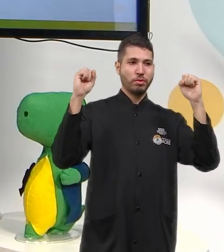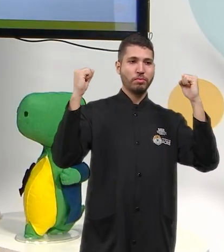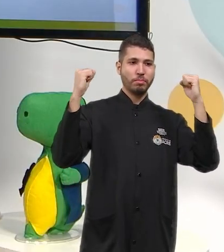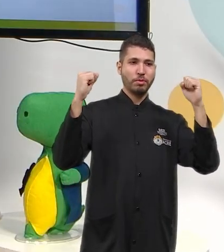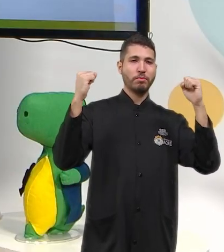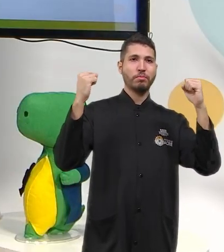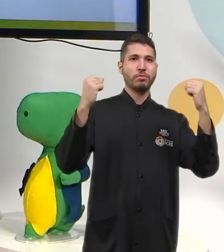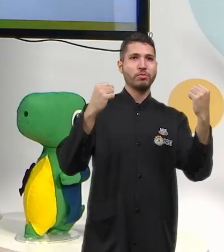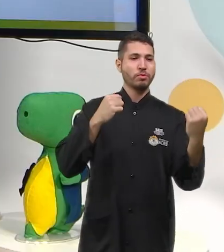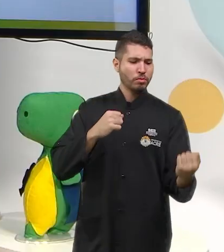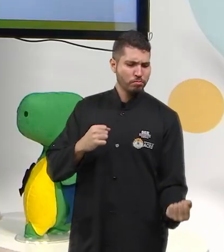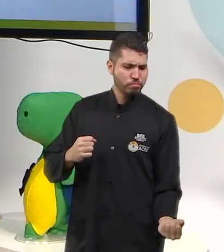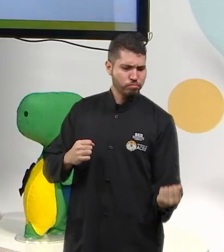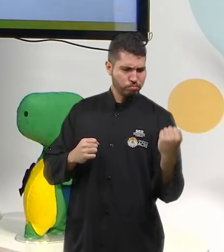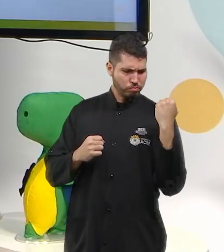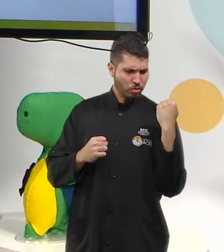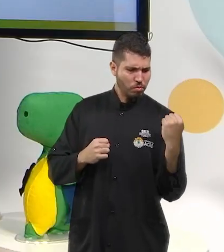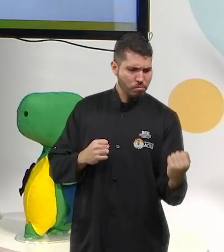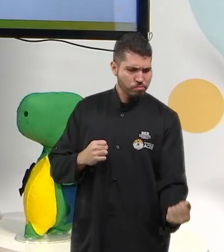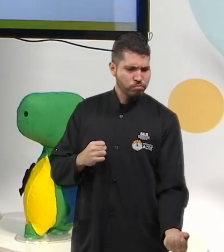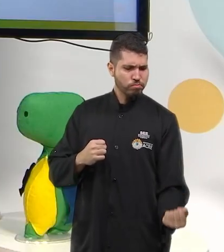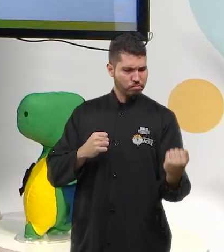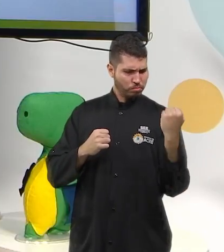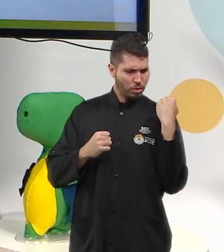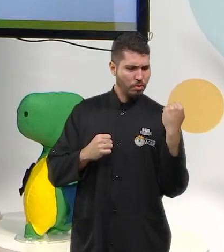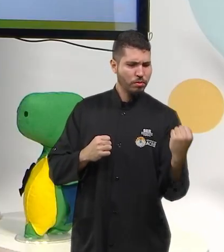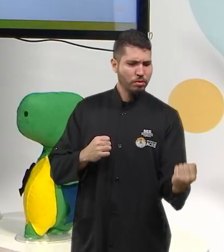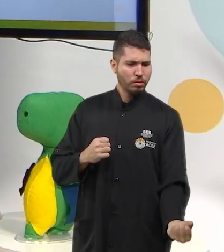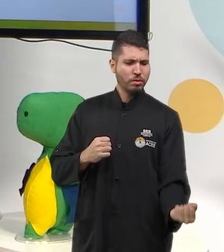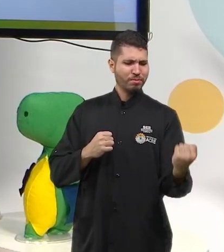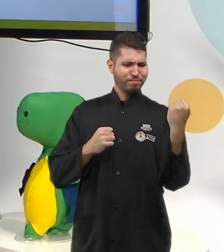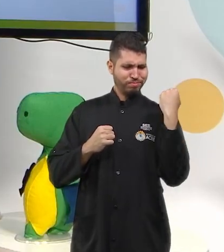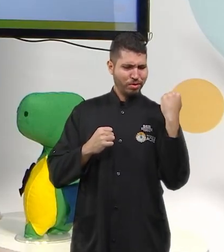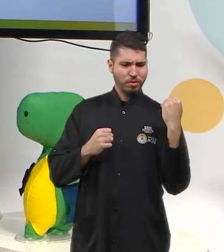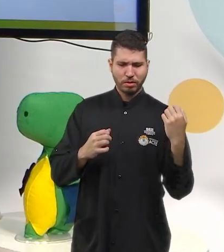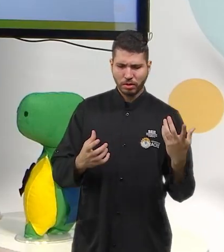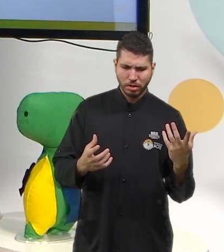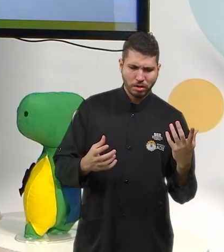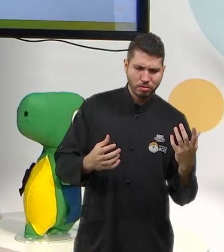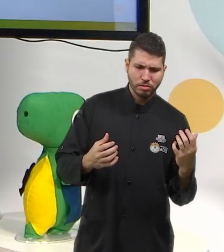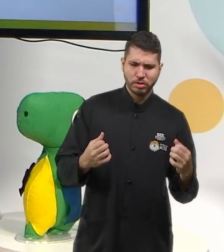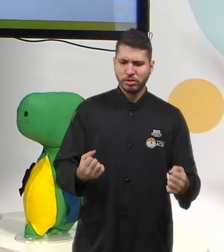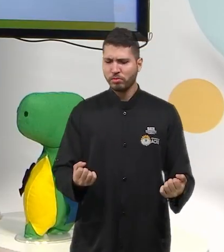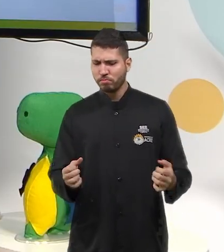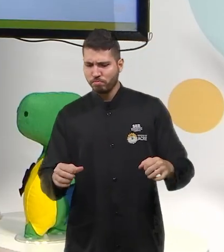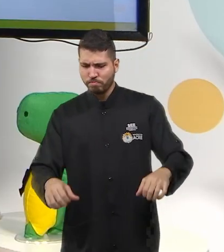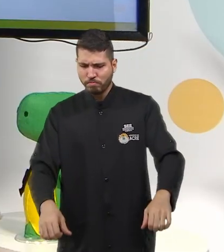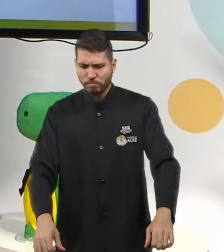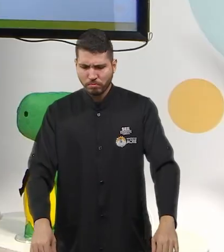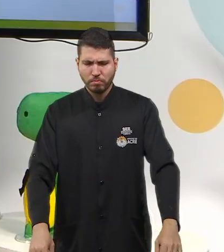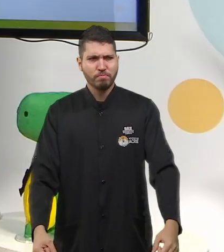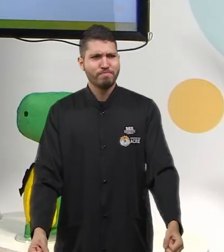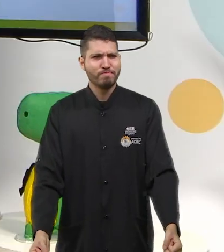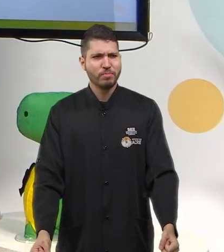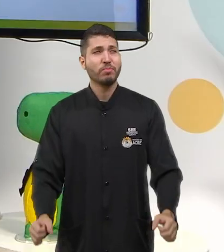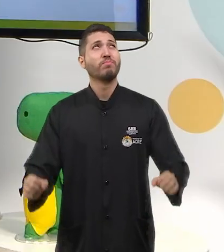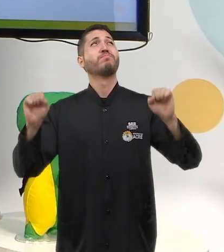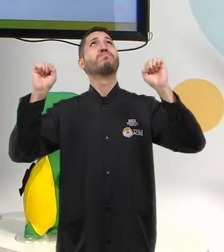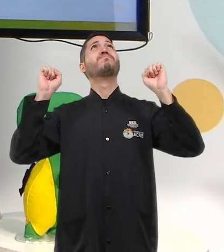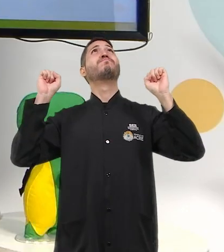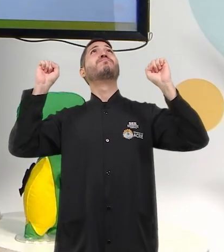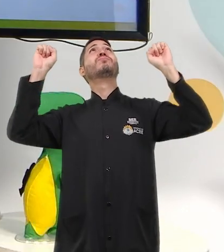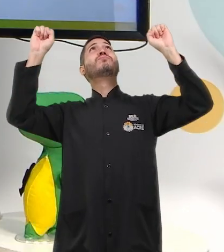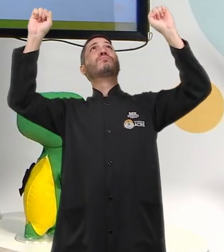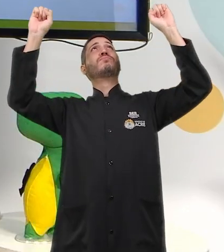vou começar a fazer aqui um levantamento de peso, fazer uma rosca direta, tranquilo. Estou